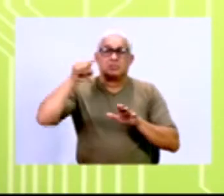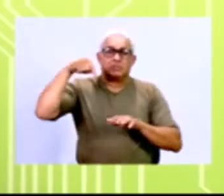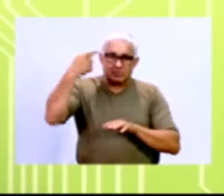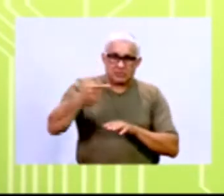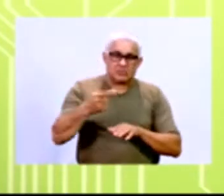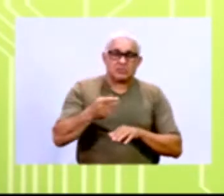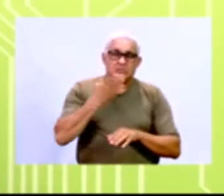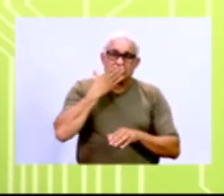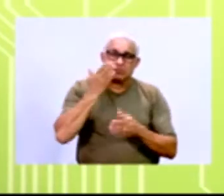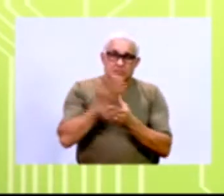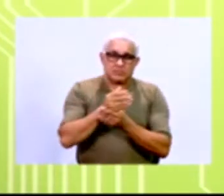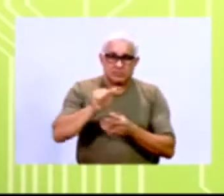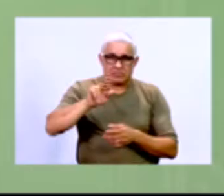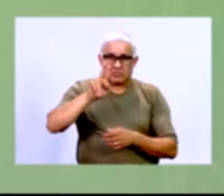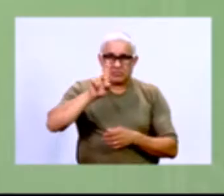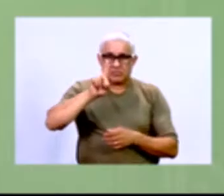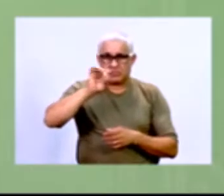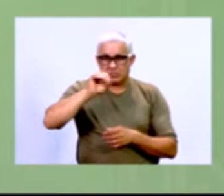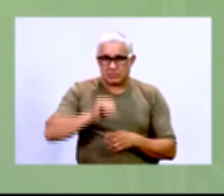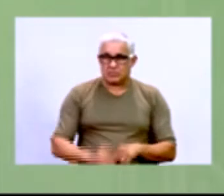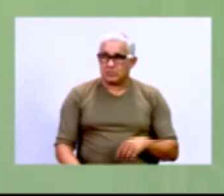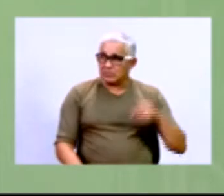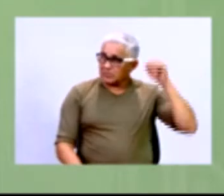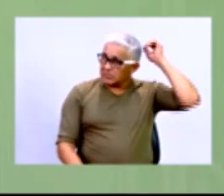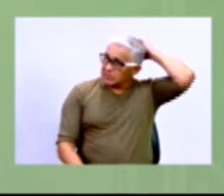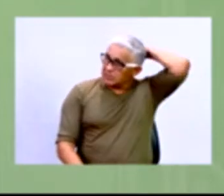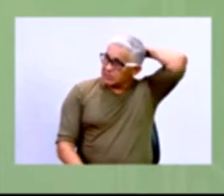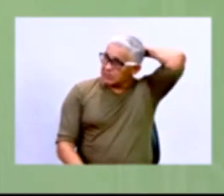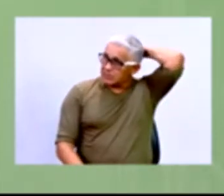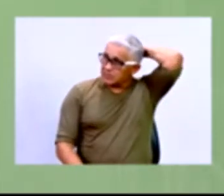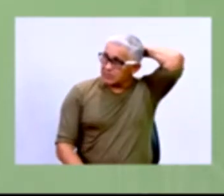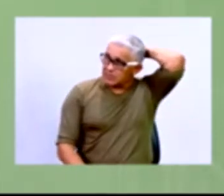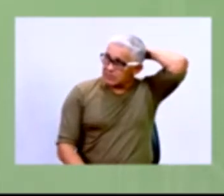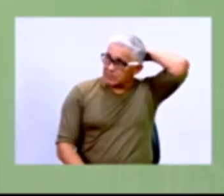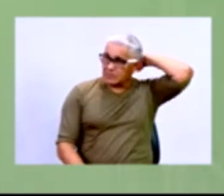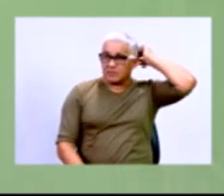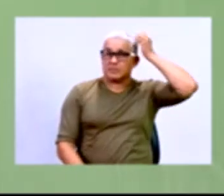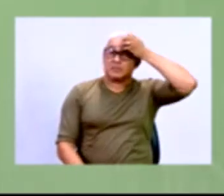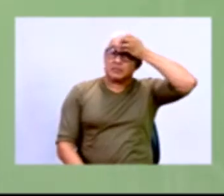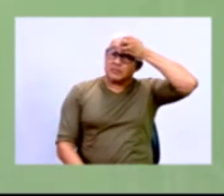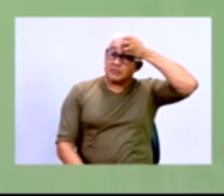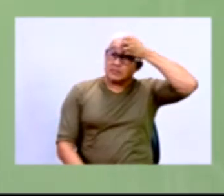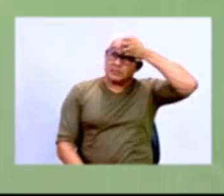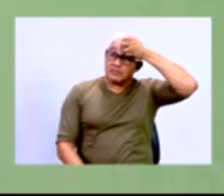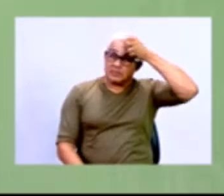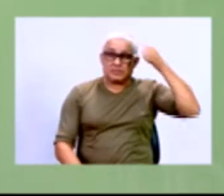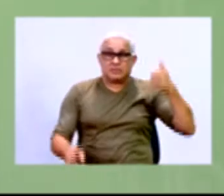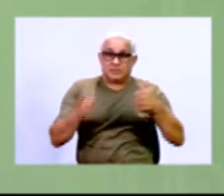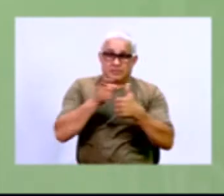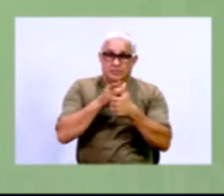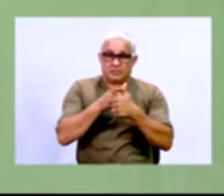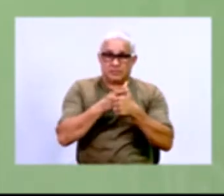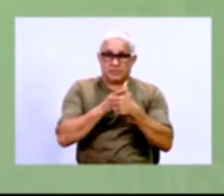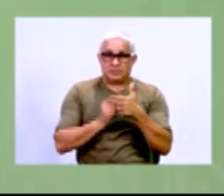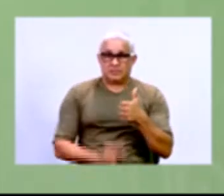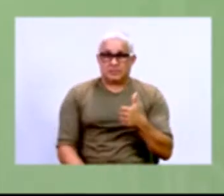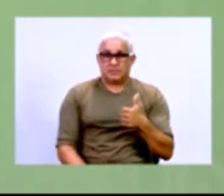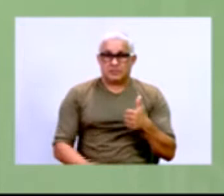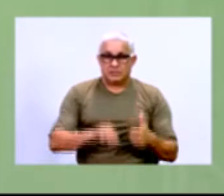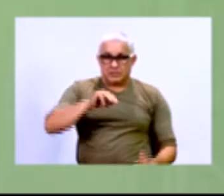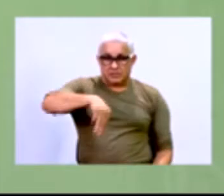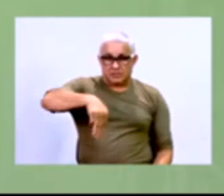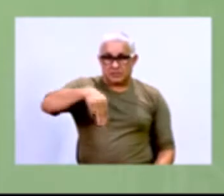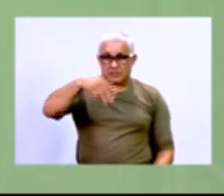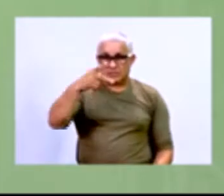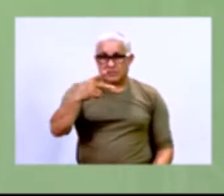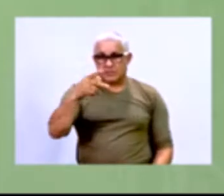de arquivo de áudio, ok? Então, vamos lá. O tipo de áudio, o primeiro tipo de arquivo aqui, o